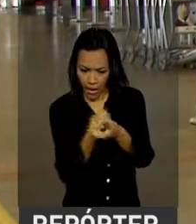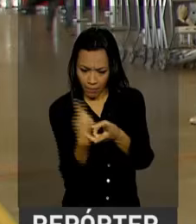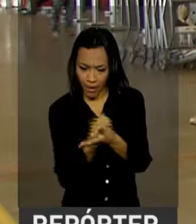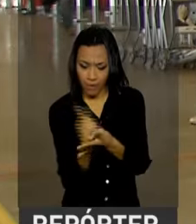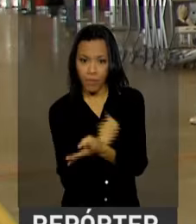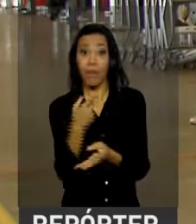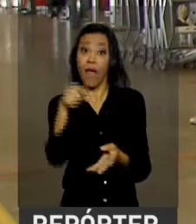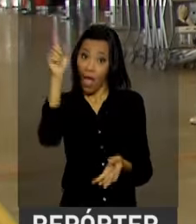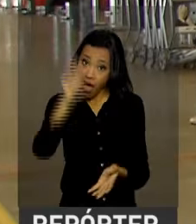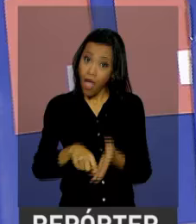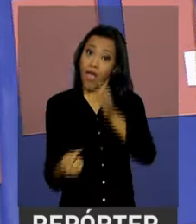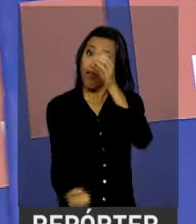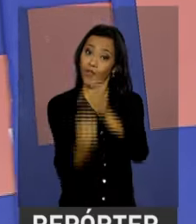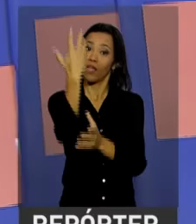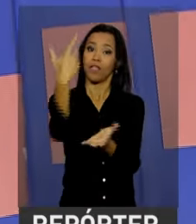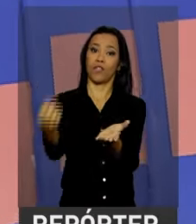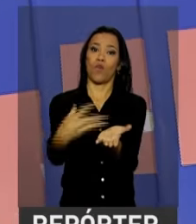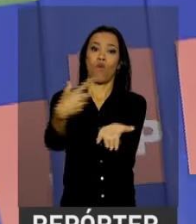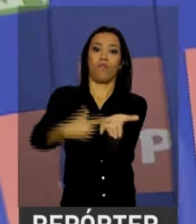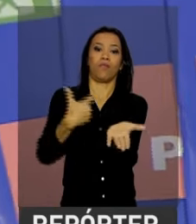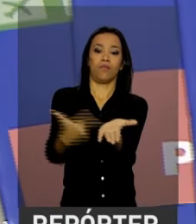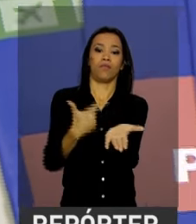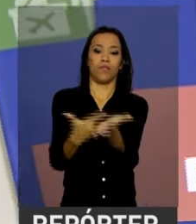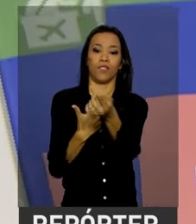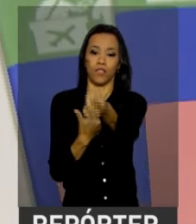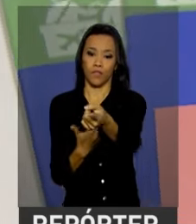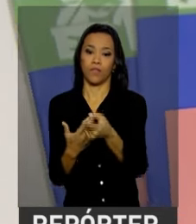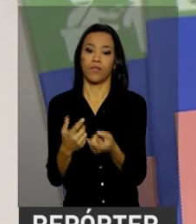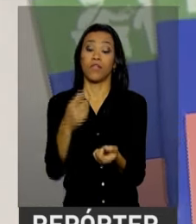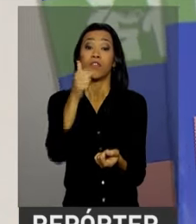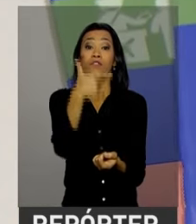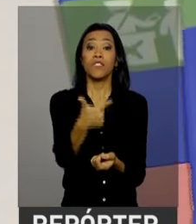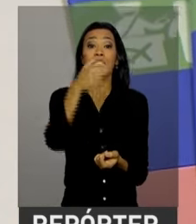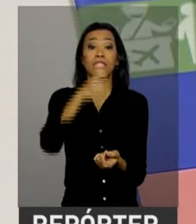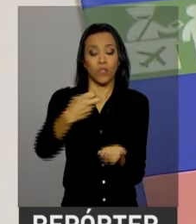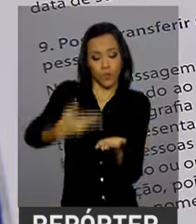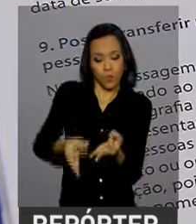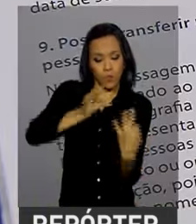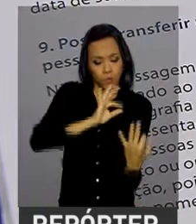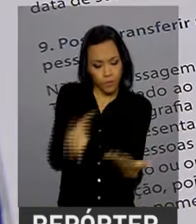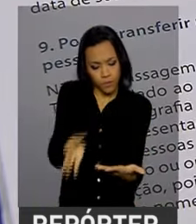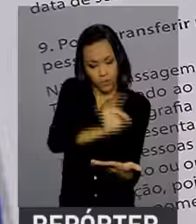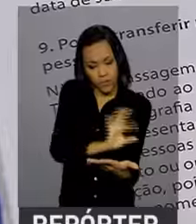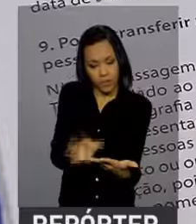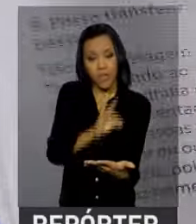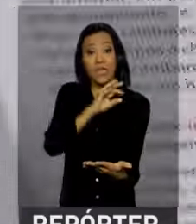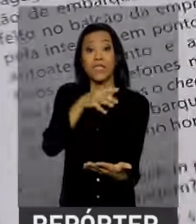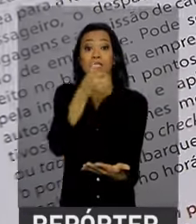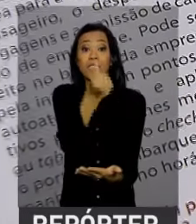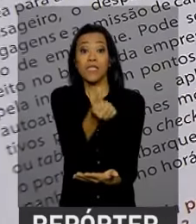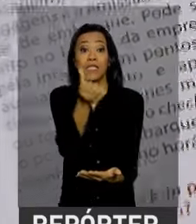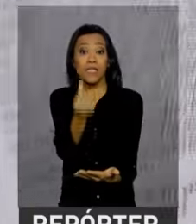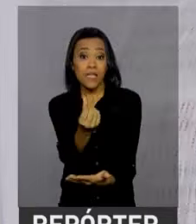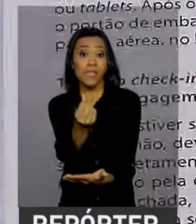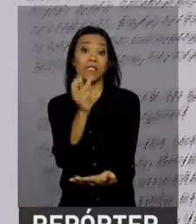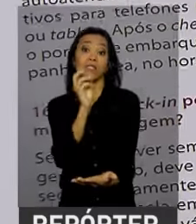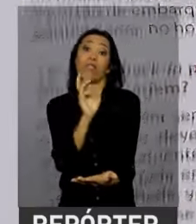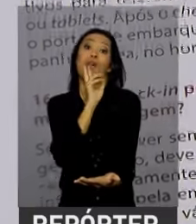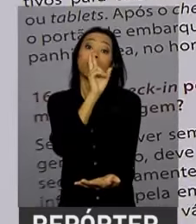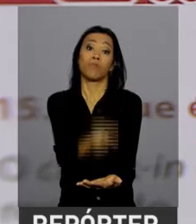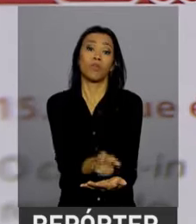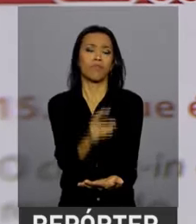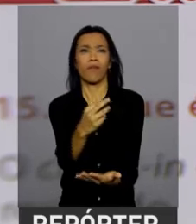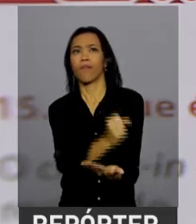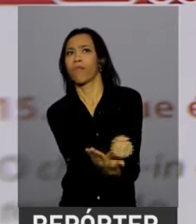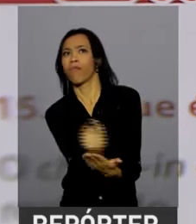nova cartilha foi lançada. A cartilha traz em 25 páginas 66 respostas para várias perguntas. Entre as